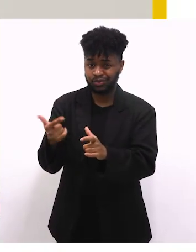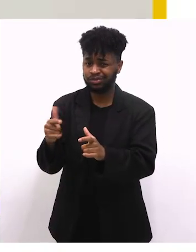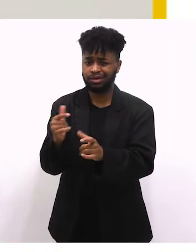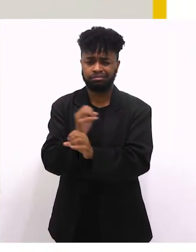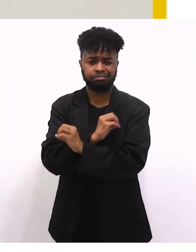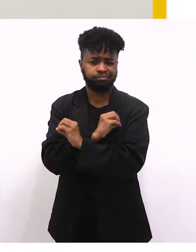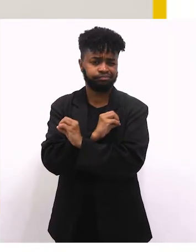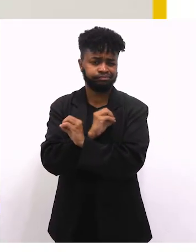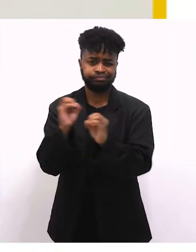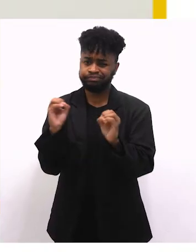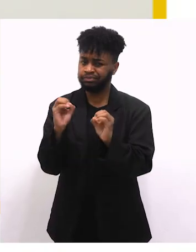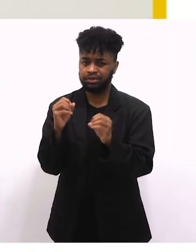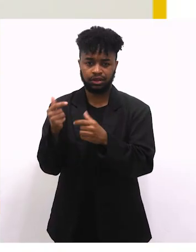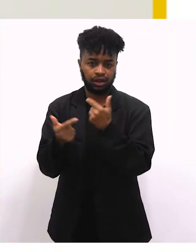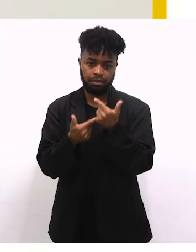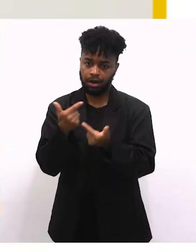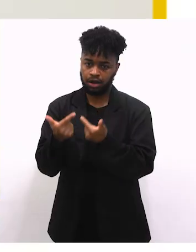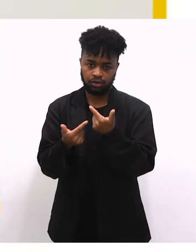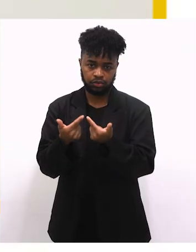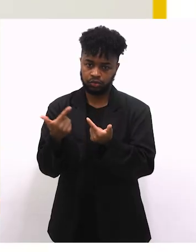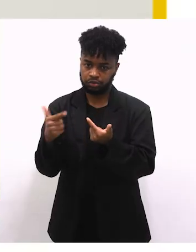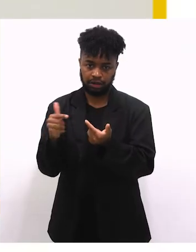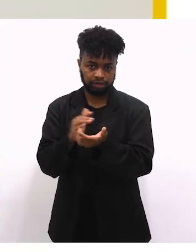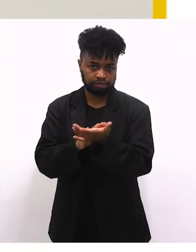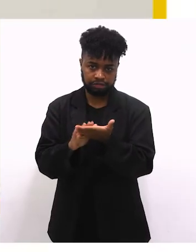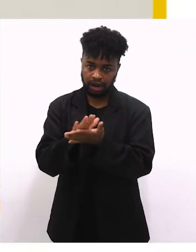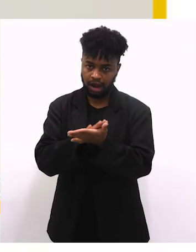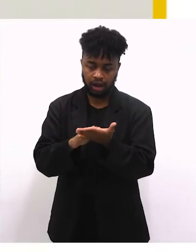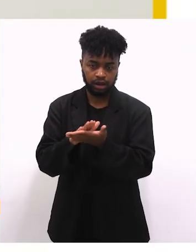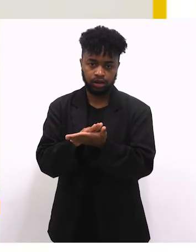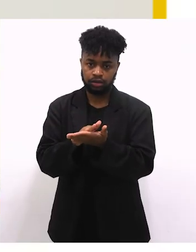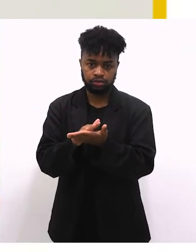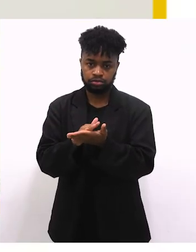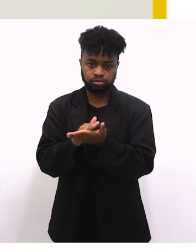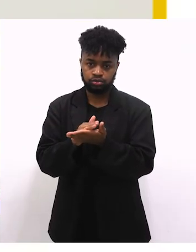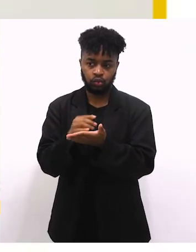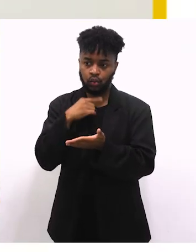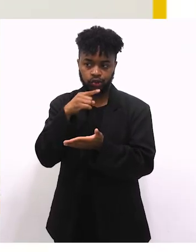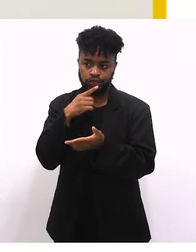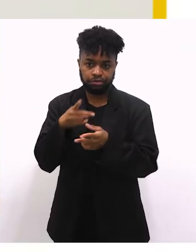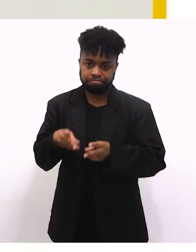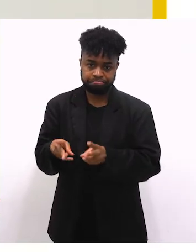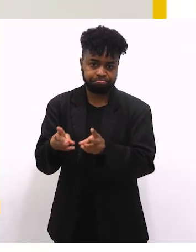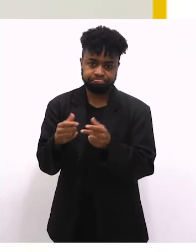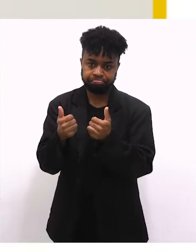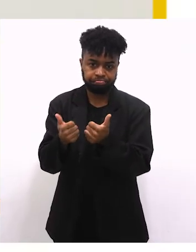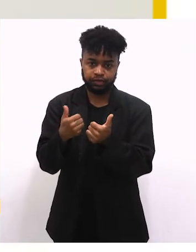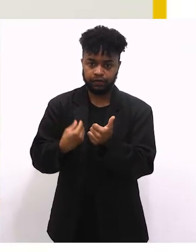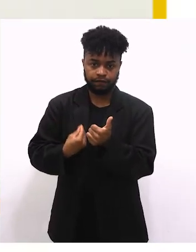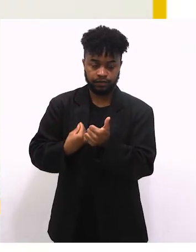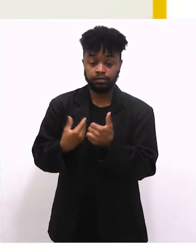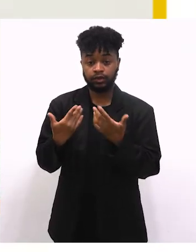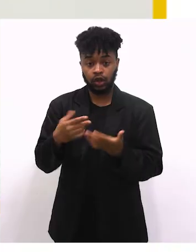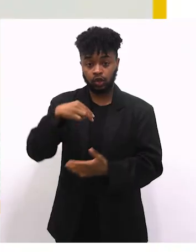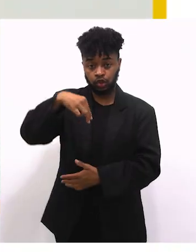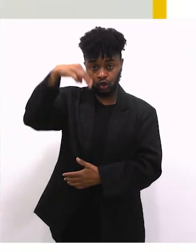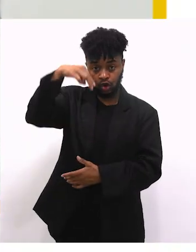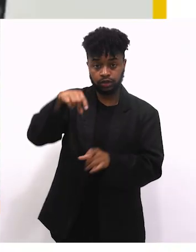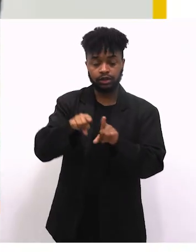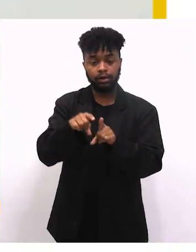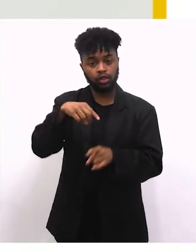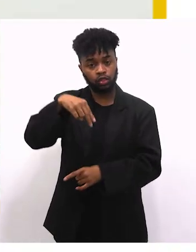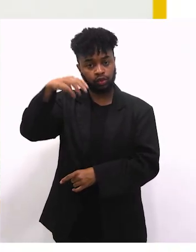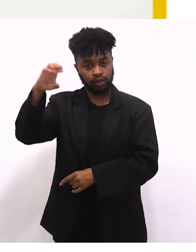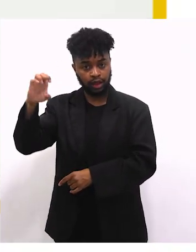há sequer ou trabalho ou meios de subsistência. Então, nós temos o Norte e o